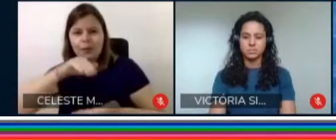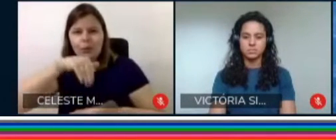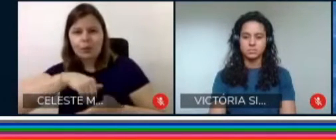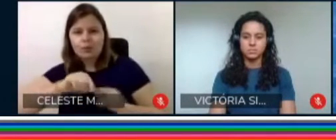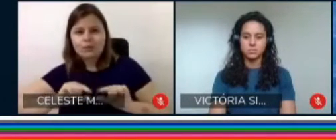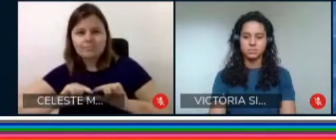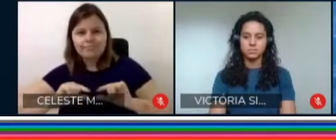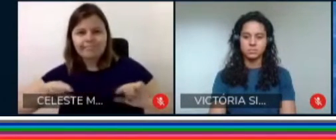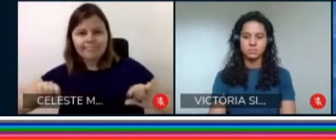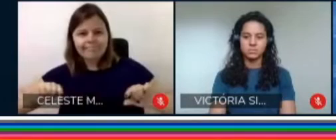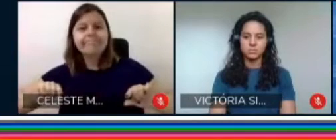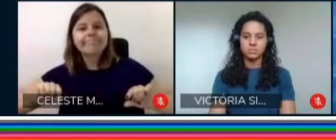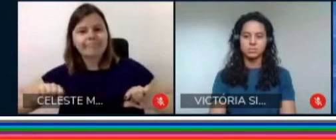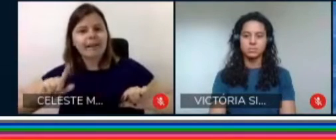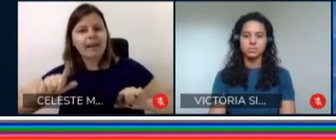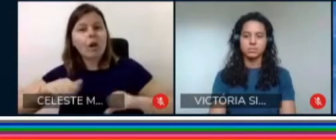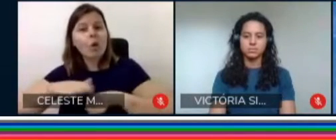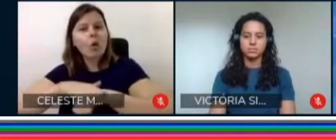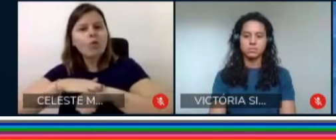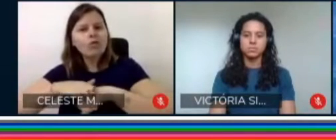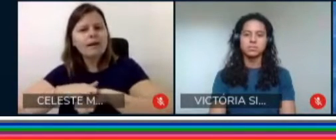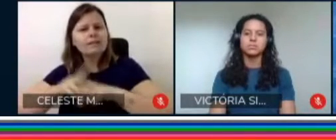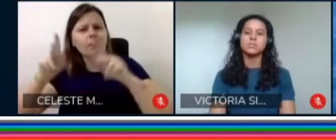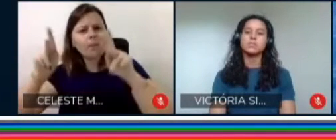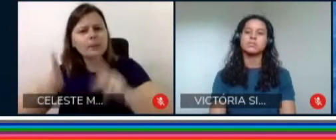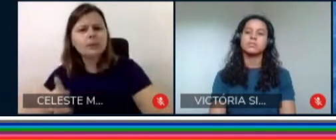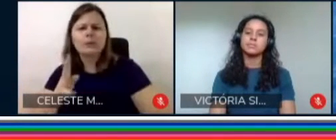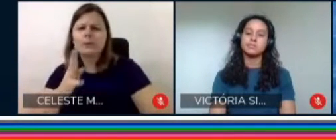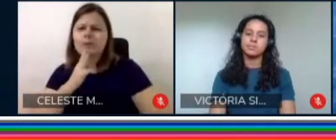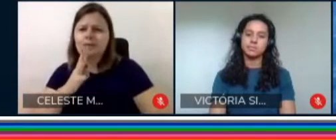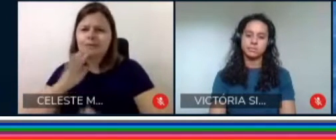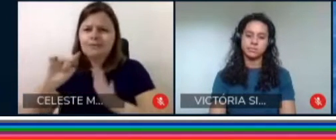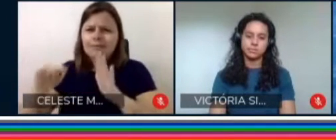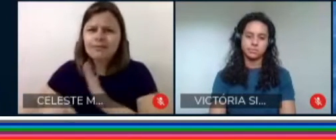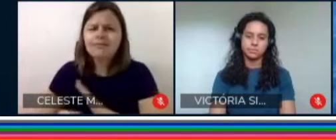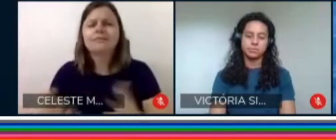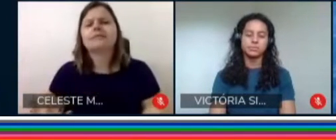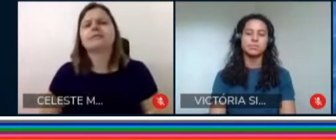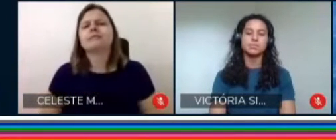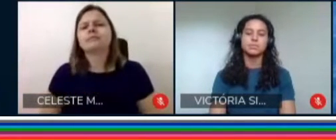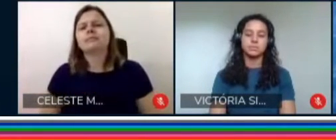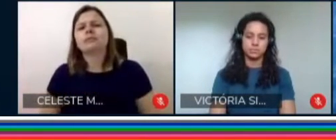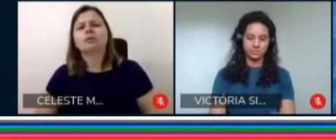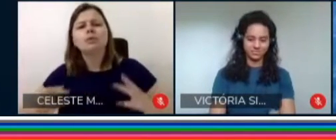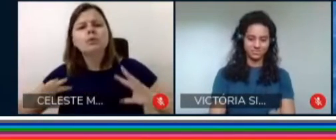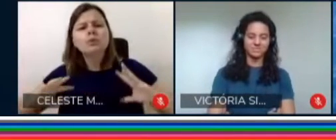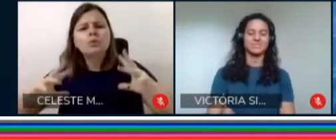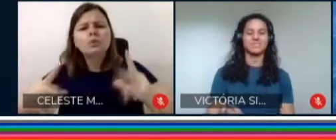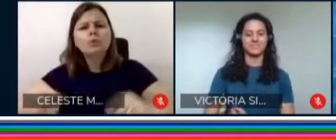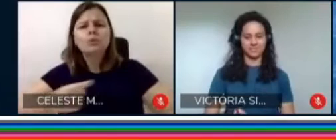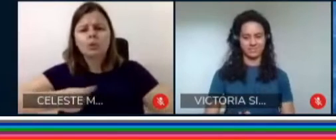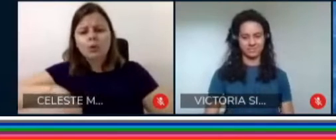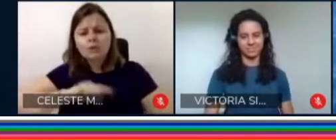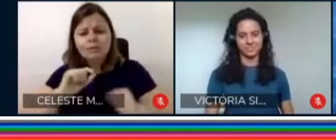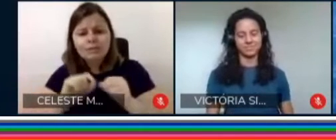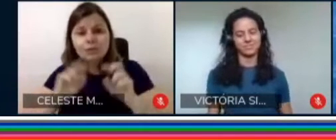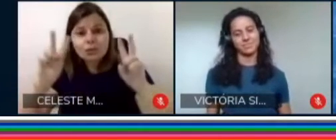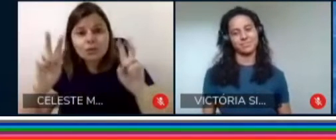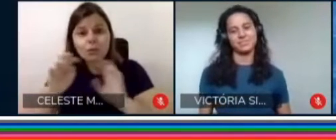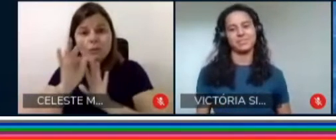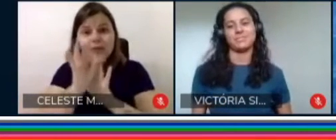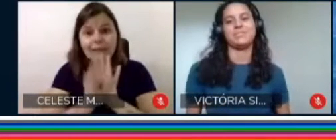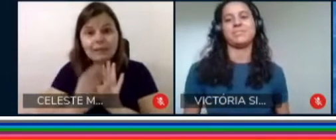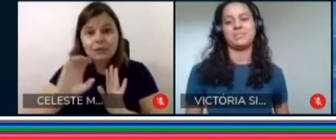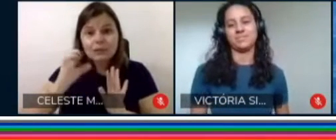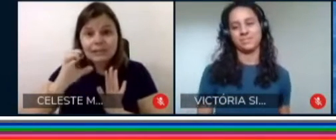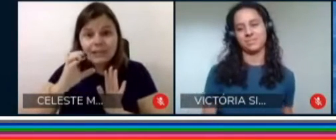a conversa com especialistas, né? Tudo isso que a gente faz da leitura do texto científico já é